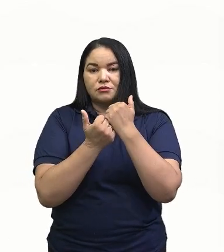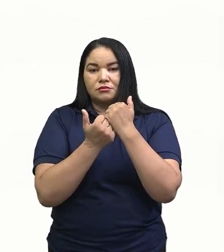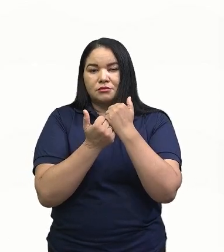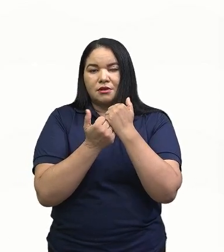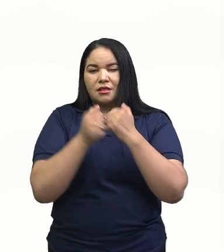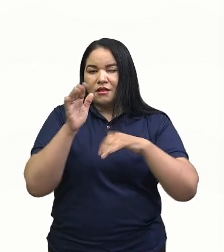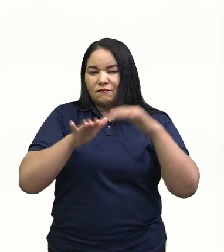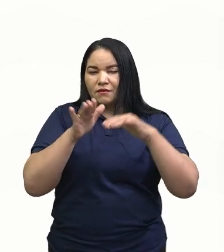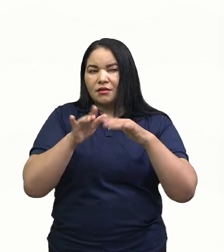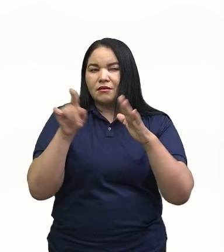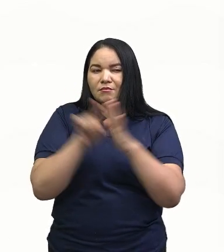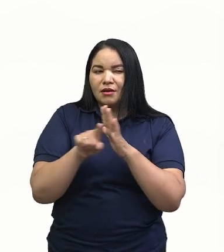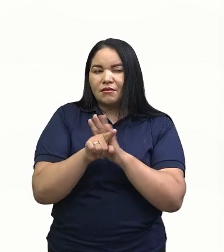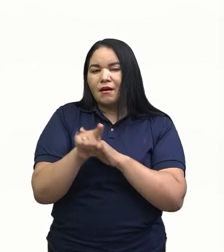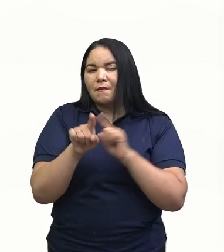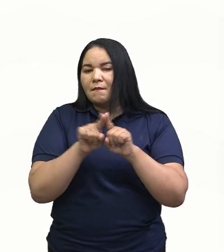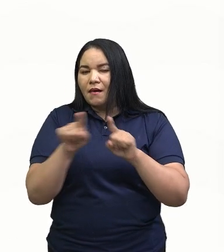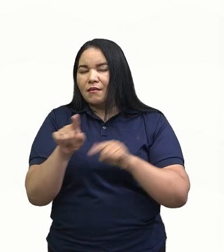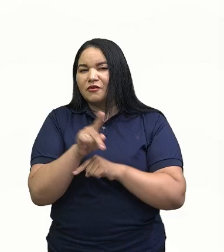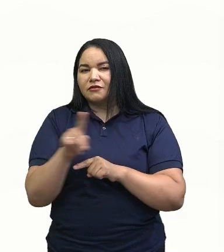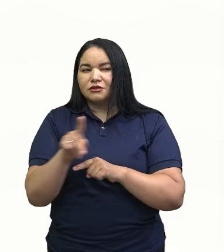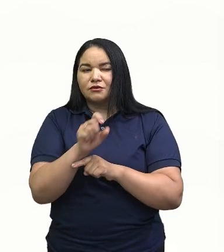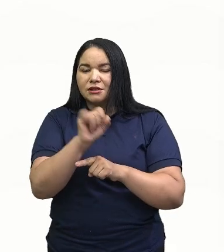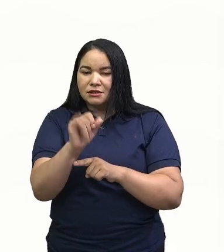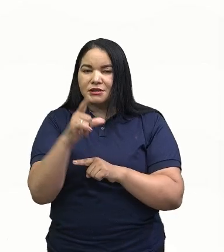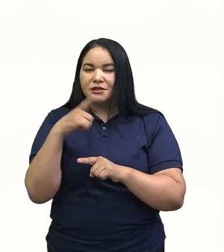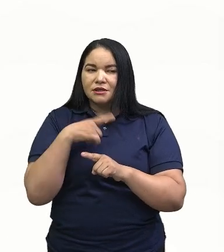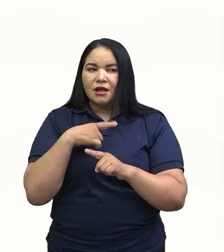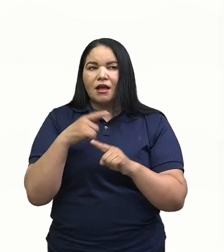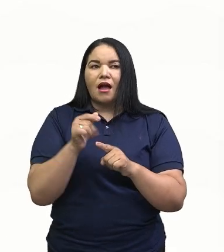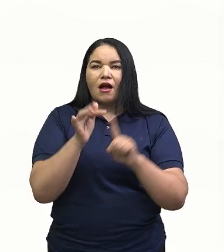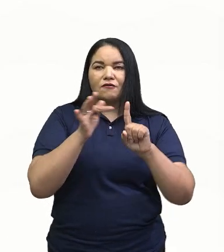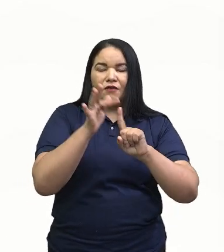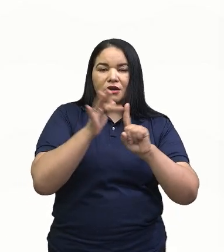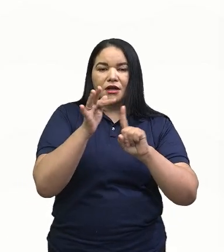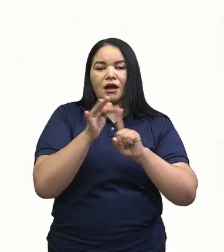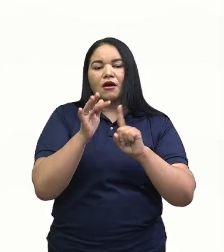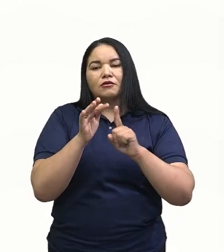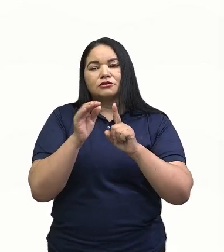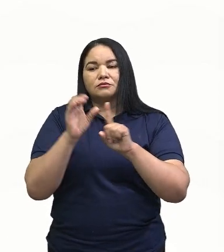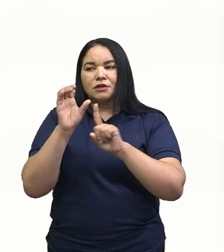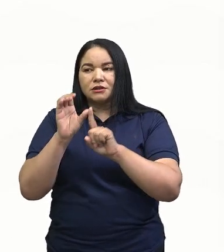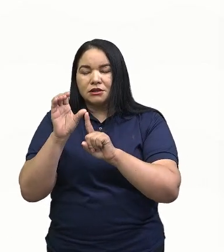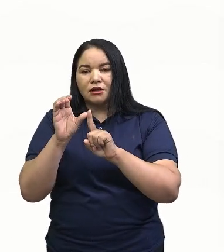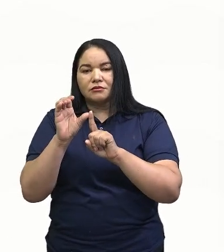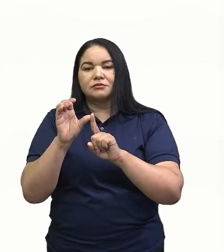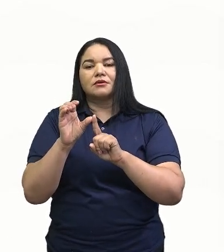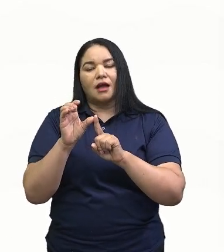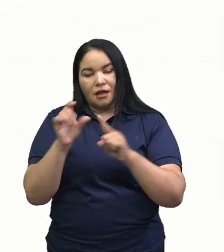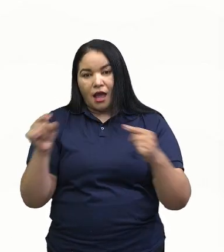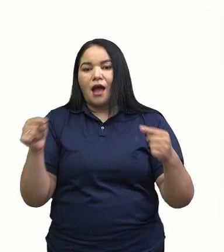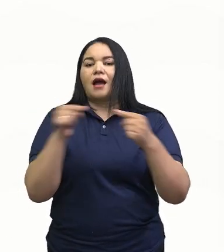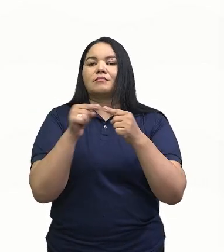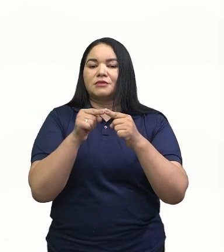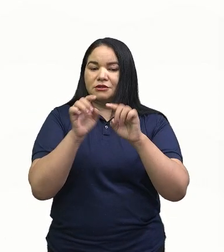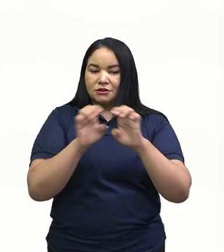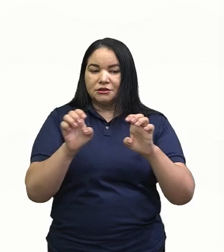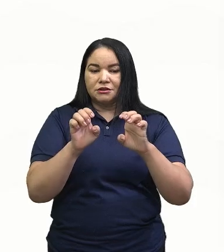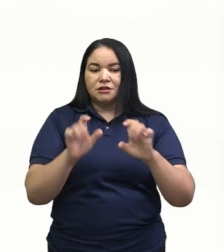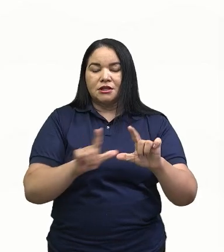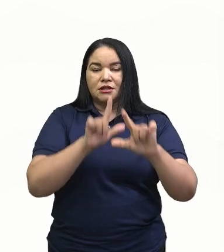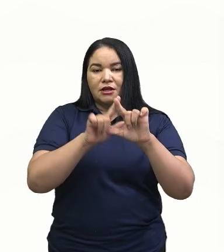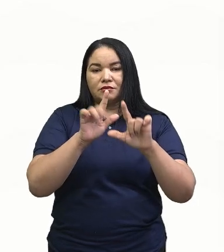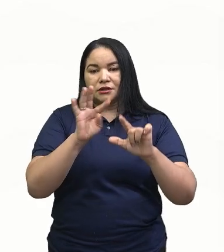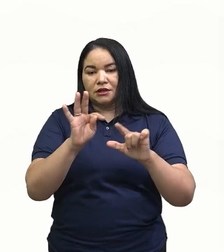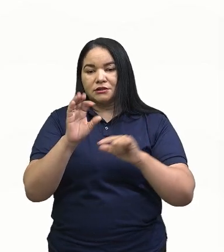se perguntando, professora, mas quando vier de Fahrenheit e Celsius, aí você usa